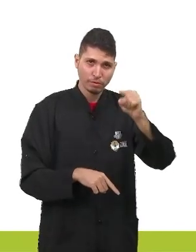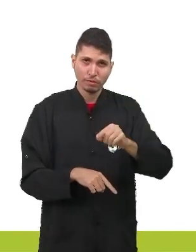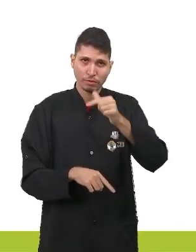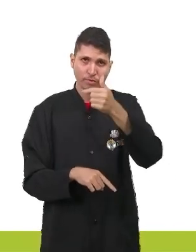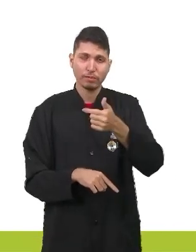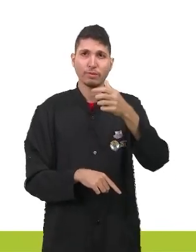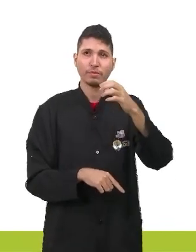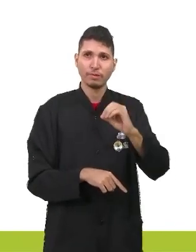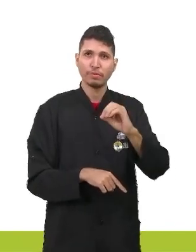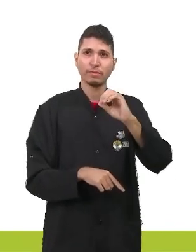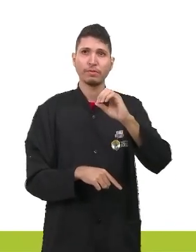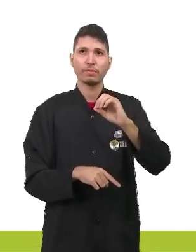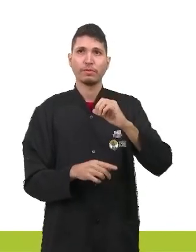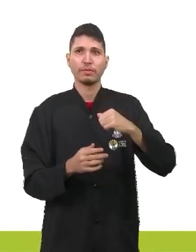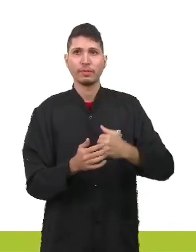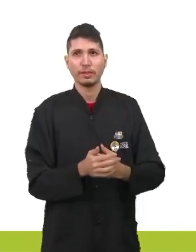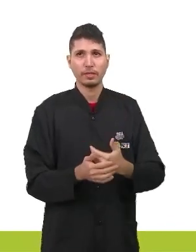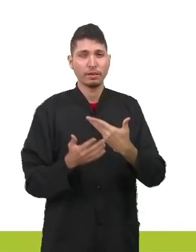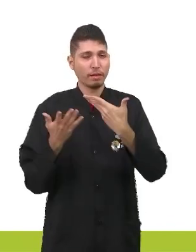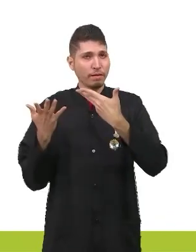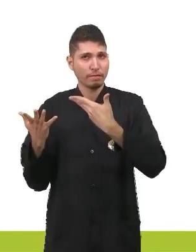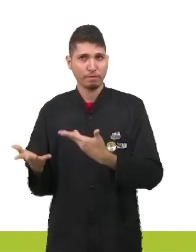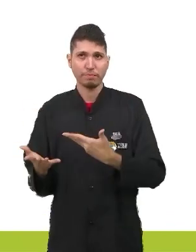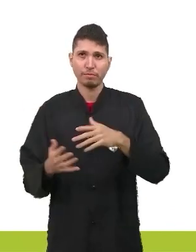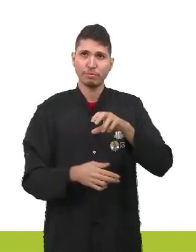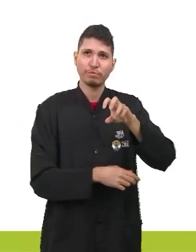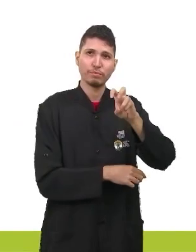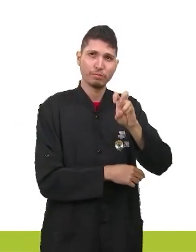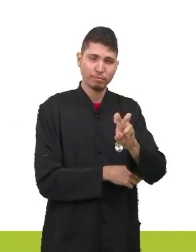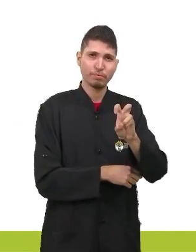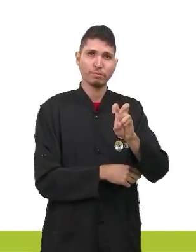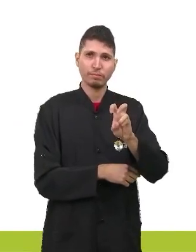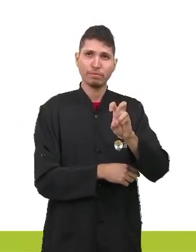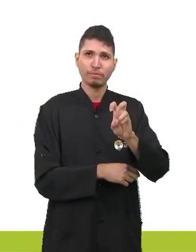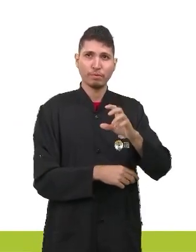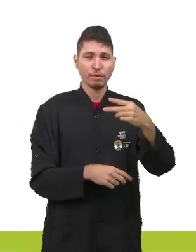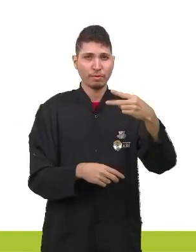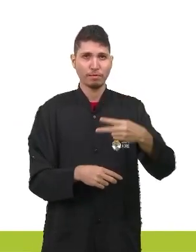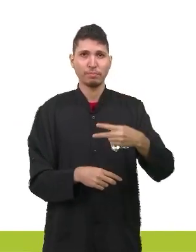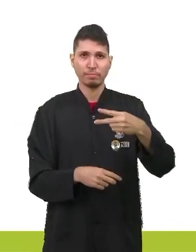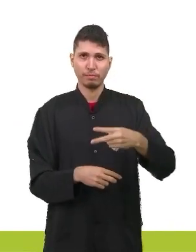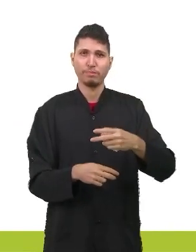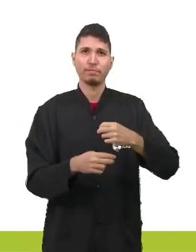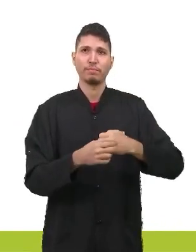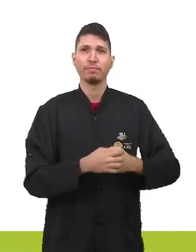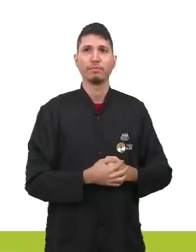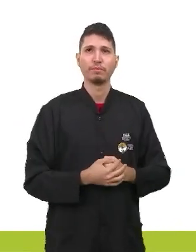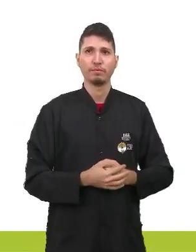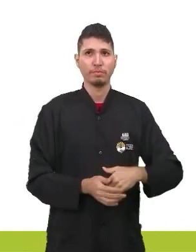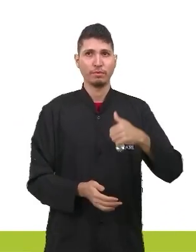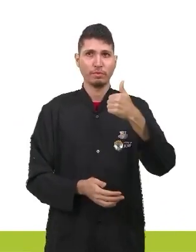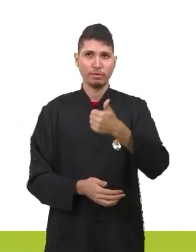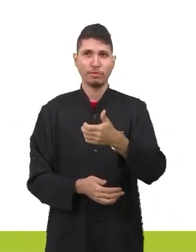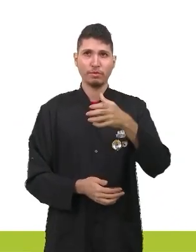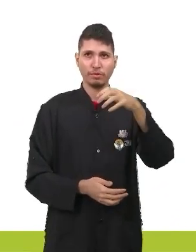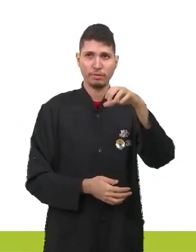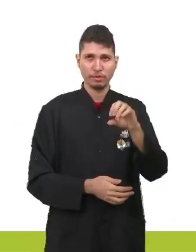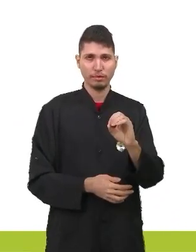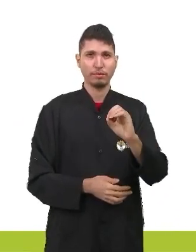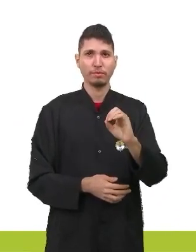20 e esse cara fica assim, ó. 5 vai ser igual a 10, que é o que sobrou em